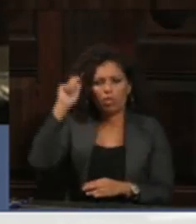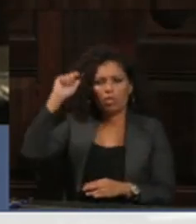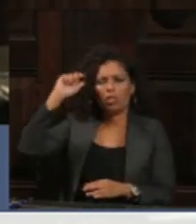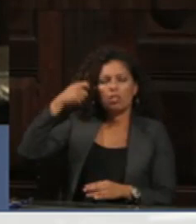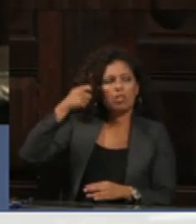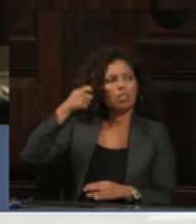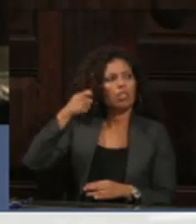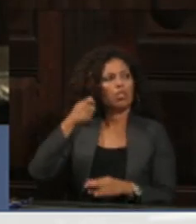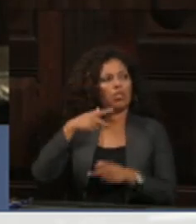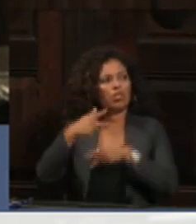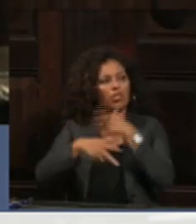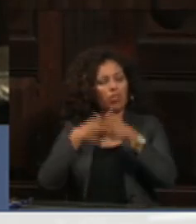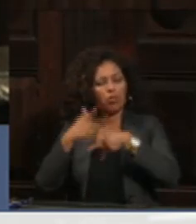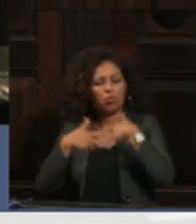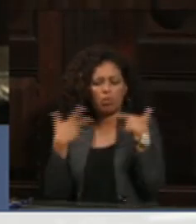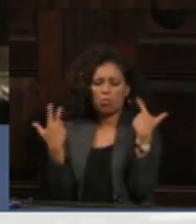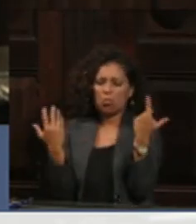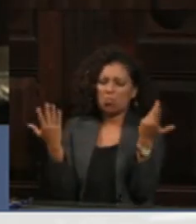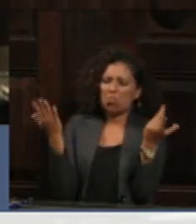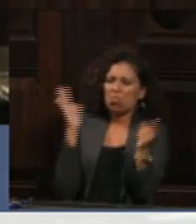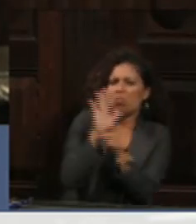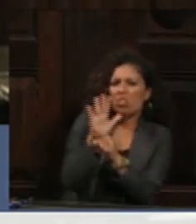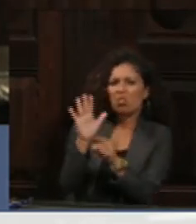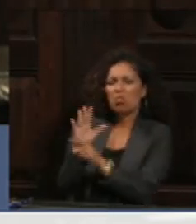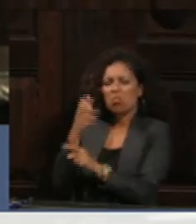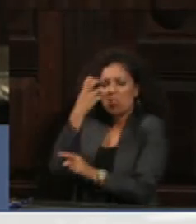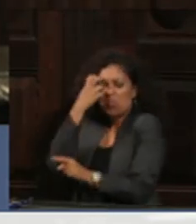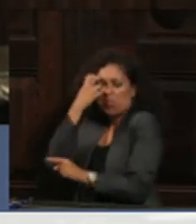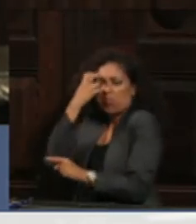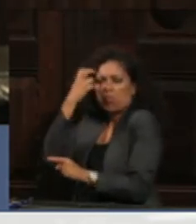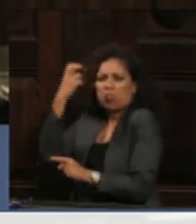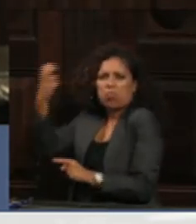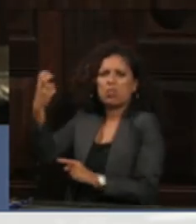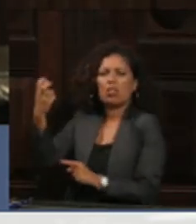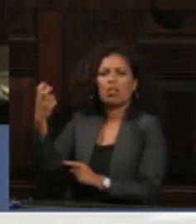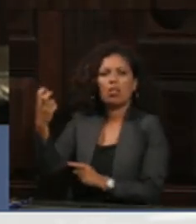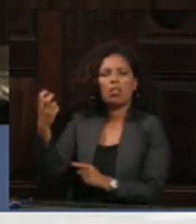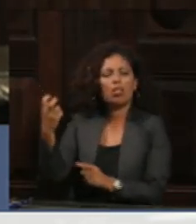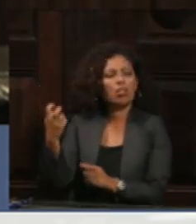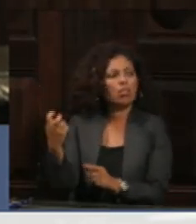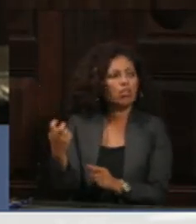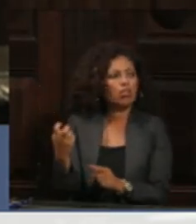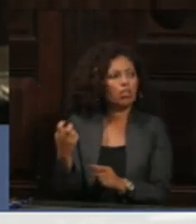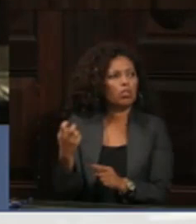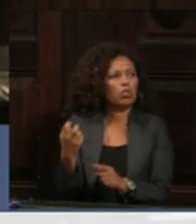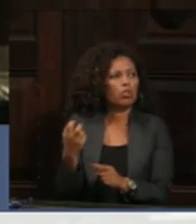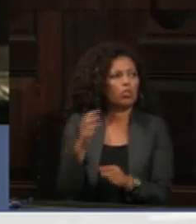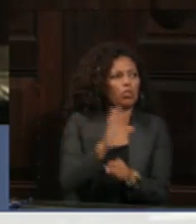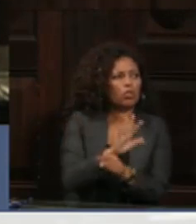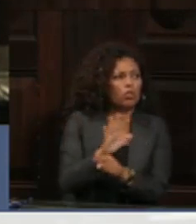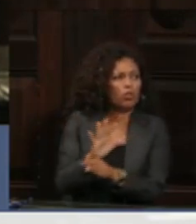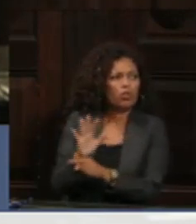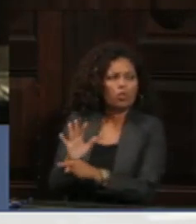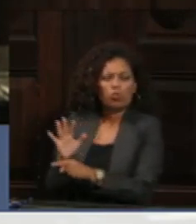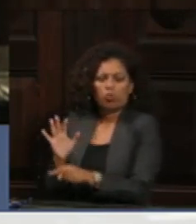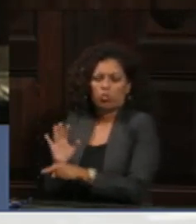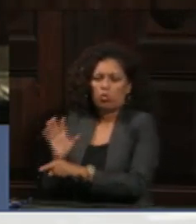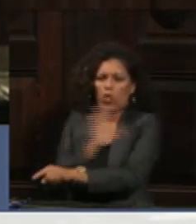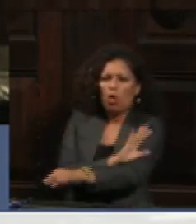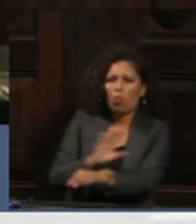que contribuiu, intelectual da mais alta estirpe, que contribuiu com a cena